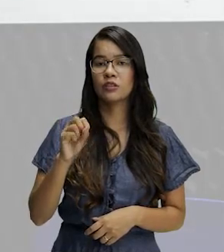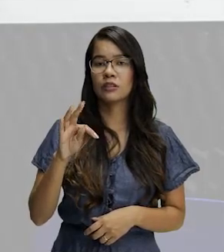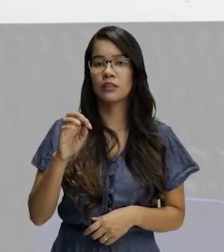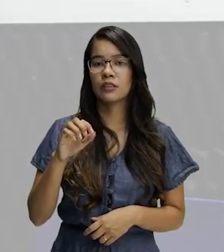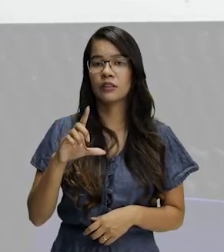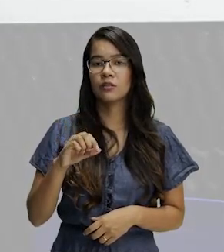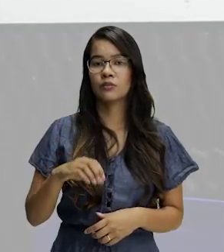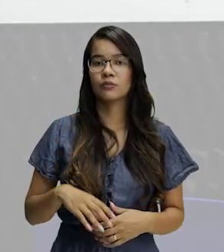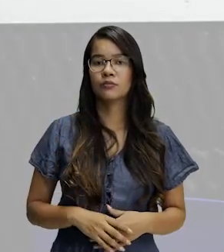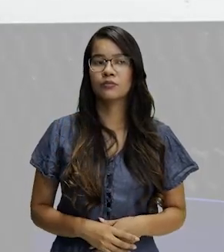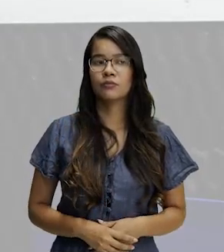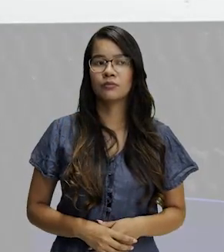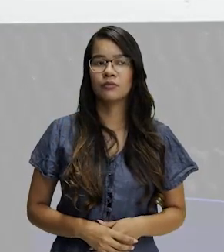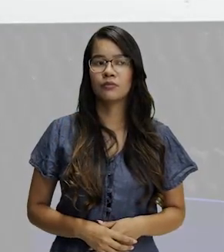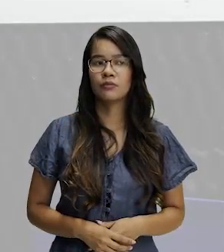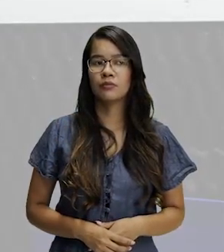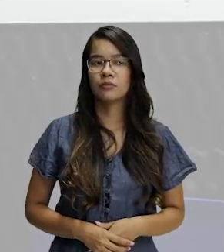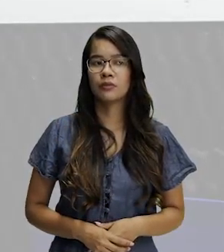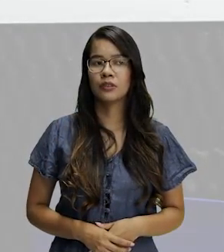vai fumar".